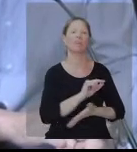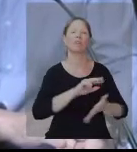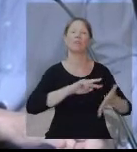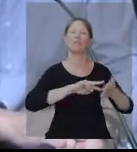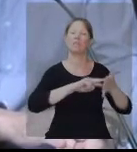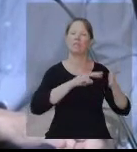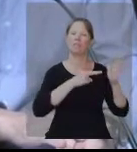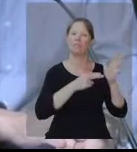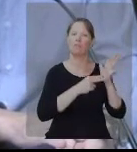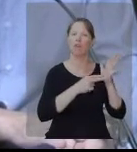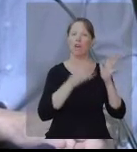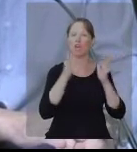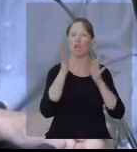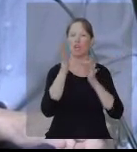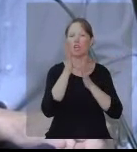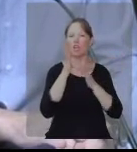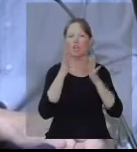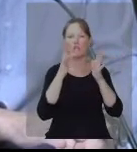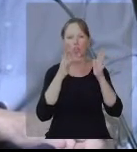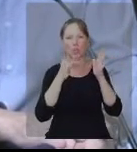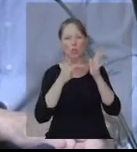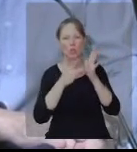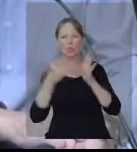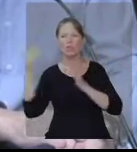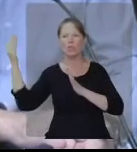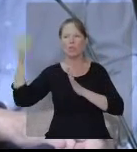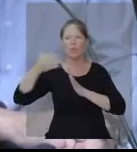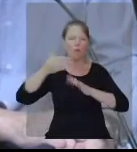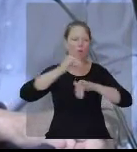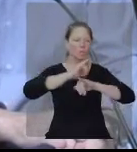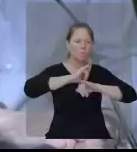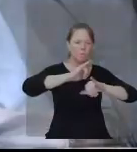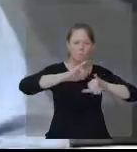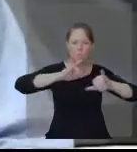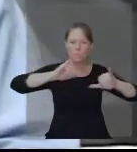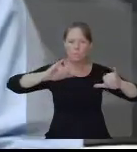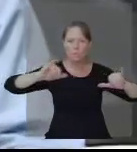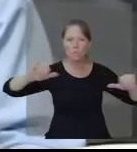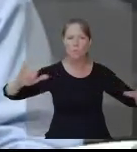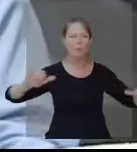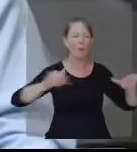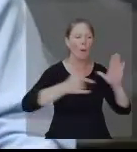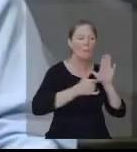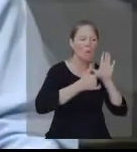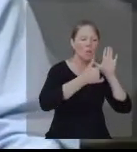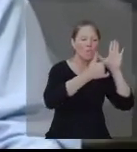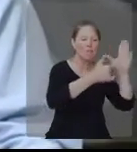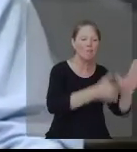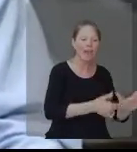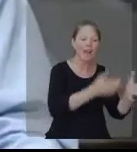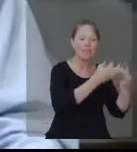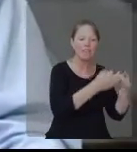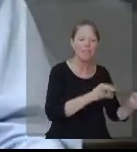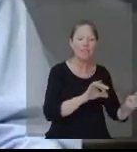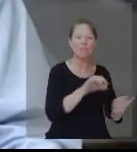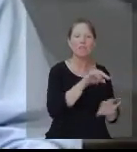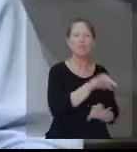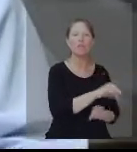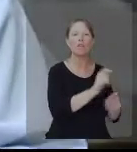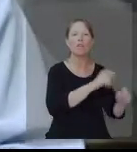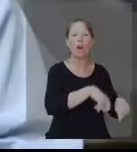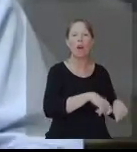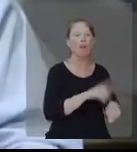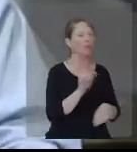isso, é que ele veio não para pregar e anunciar uma salvação, mas ele foi lá para